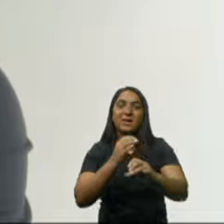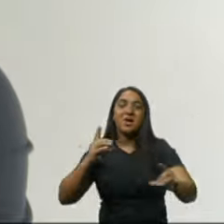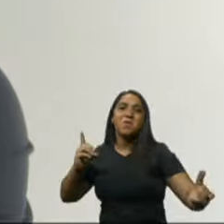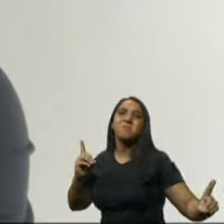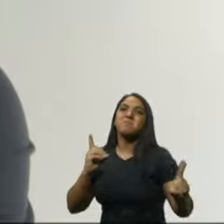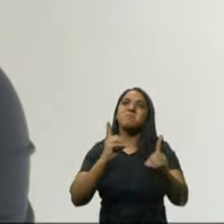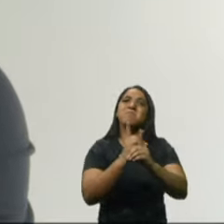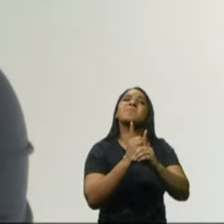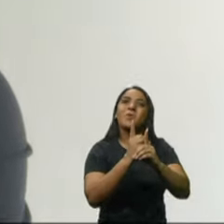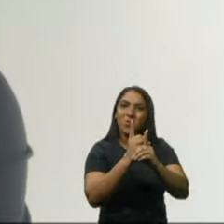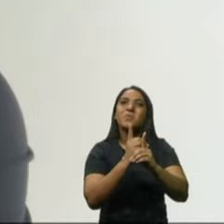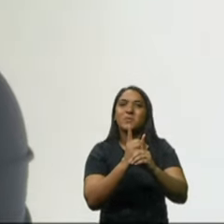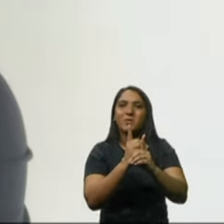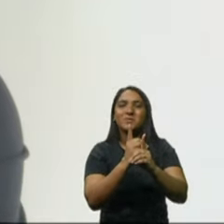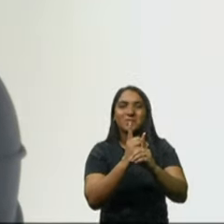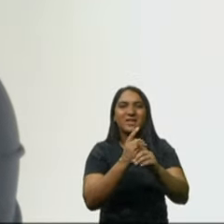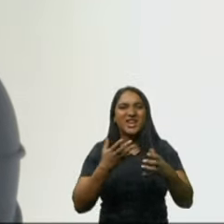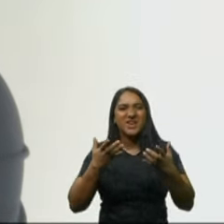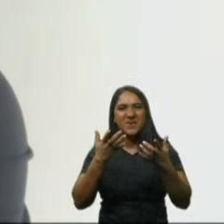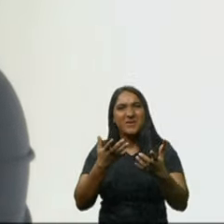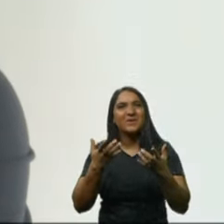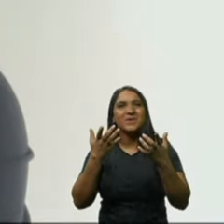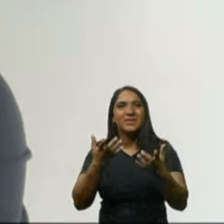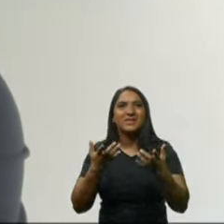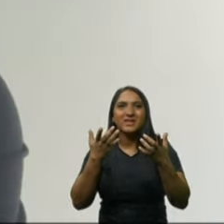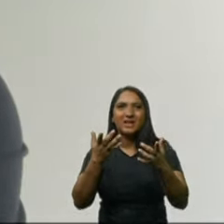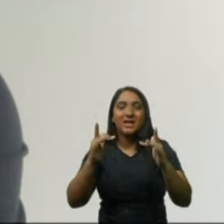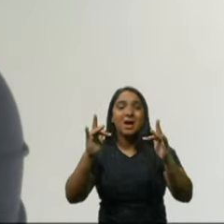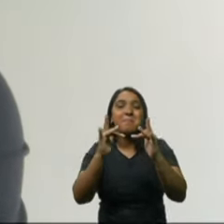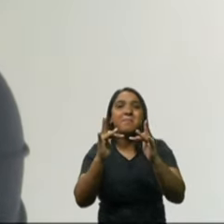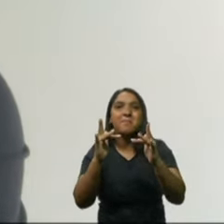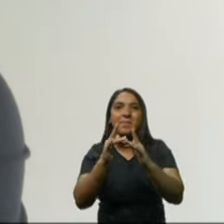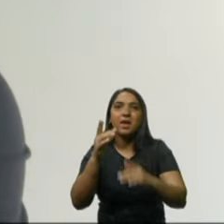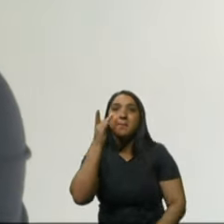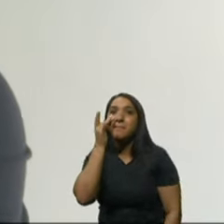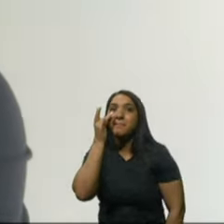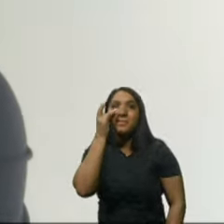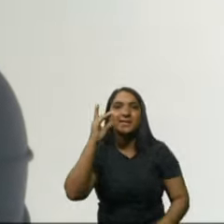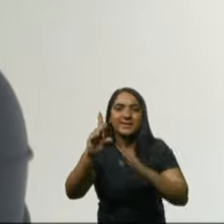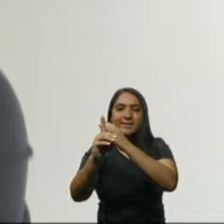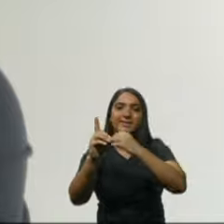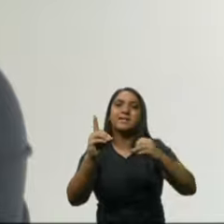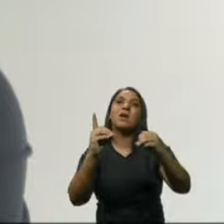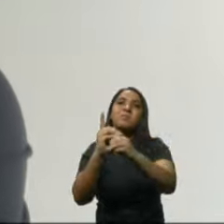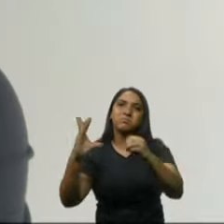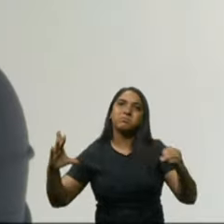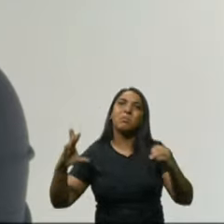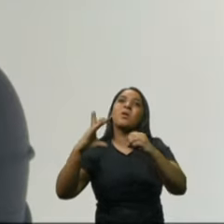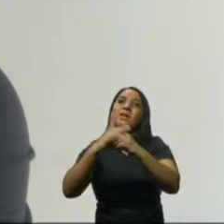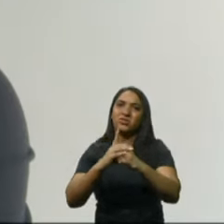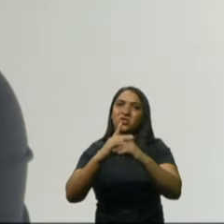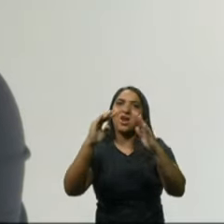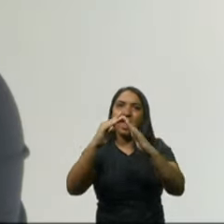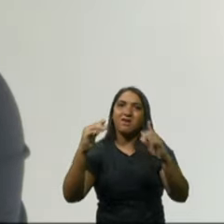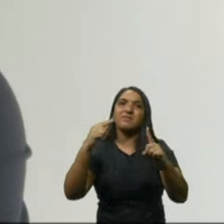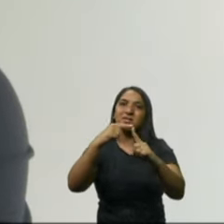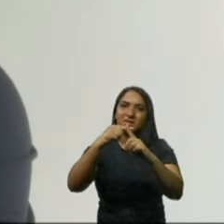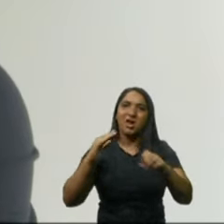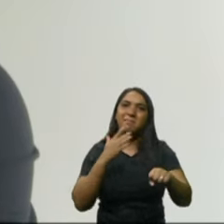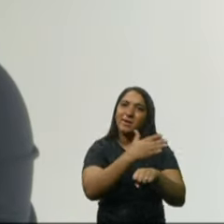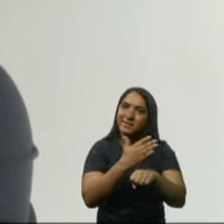no domingo seguinte já tá presencialmente fazendo parte do Bola de Neve fico